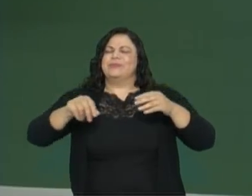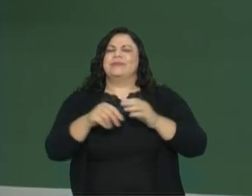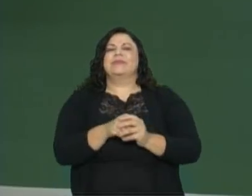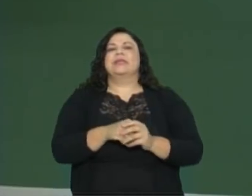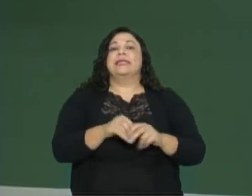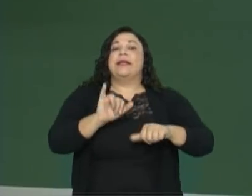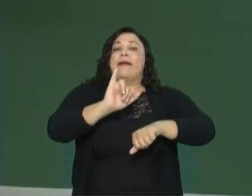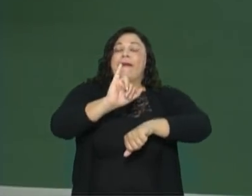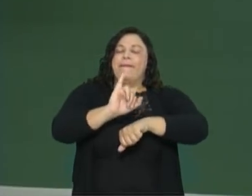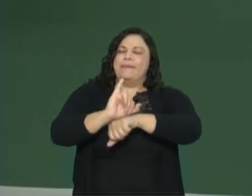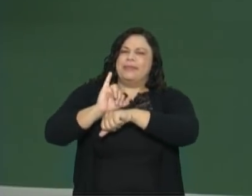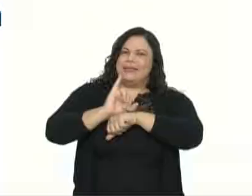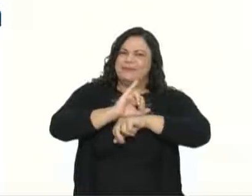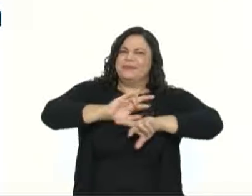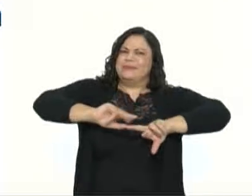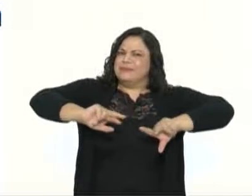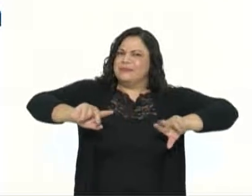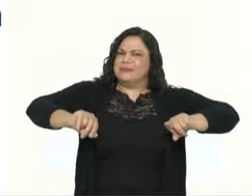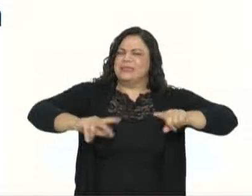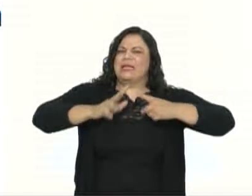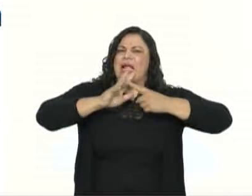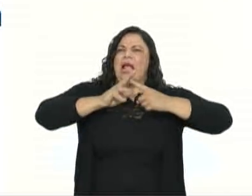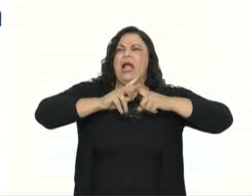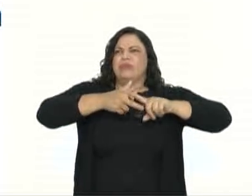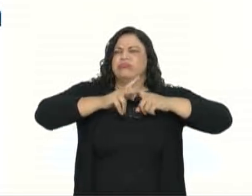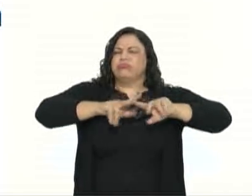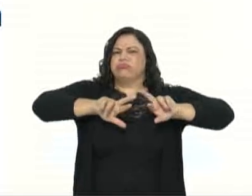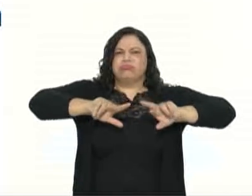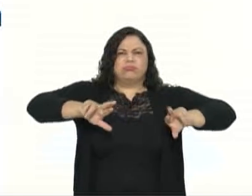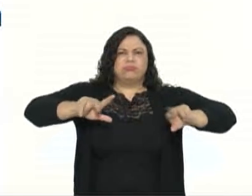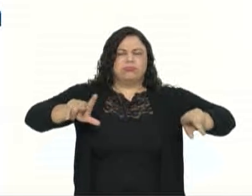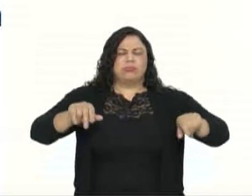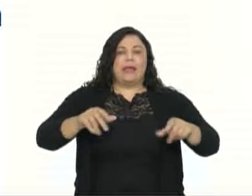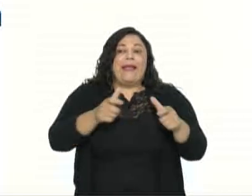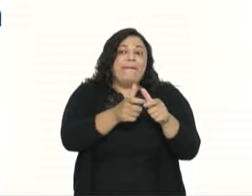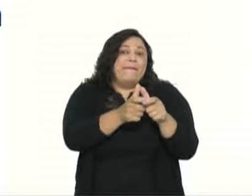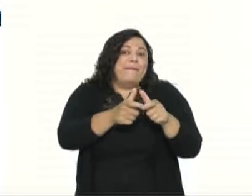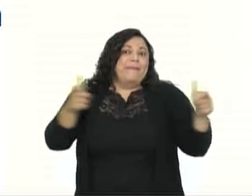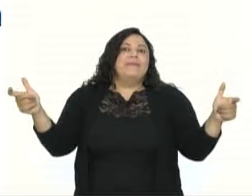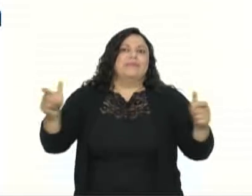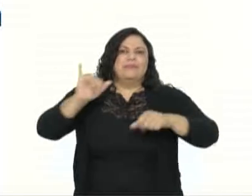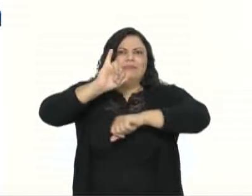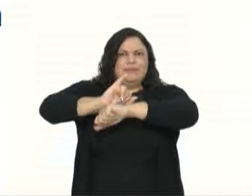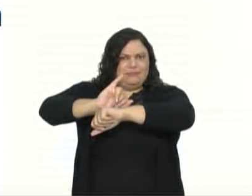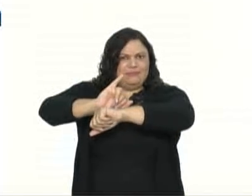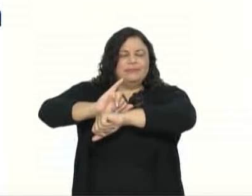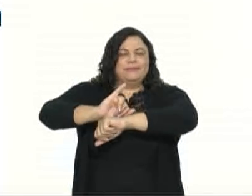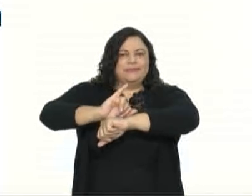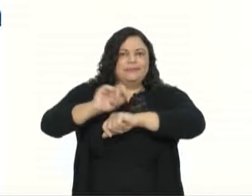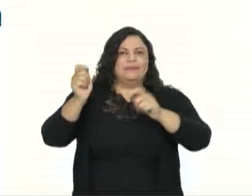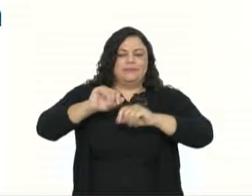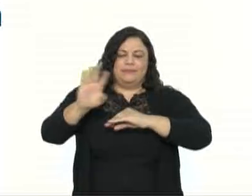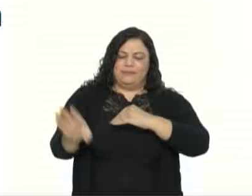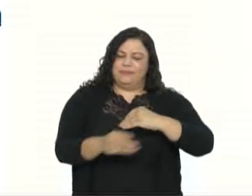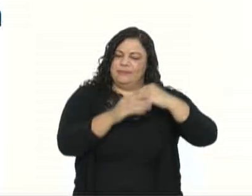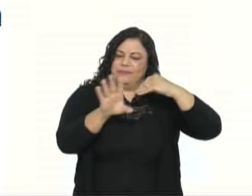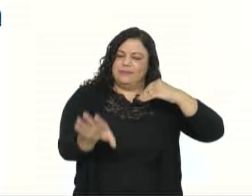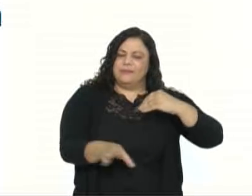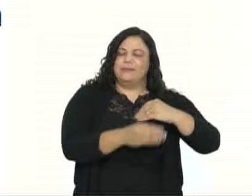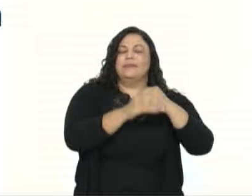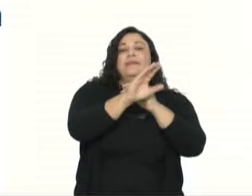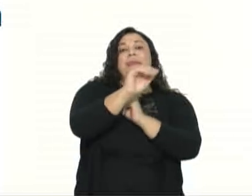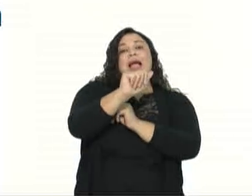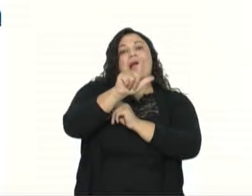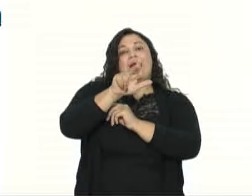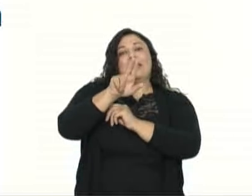metalurgia, agora as aplicações. A maior parte do nióbio produzido é transformado em ferro-nióbio. Para isso, adiciona-se alumínio para